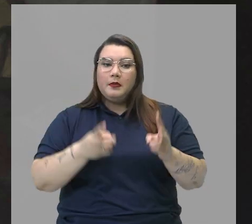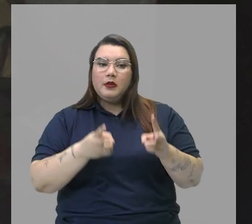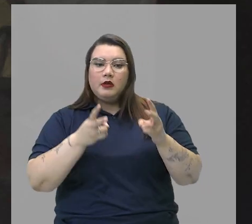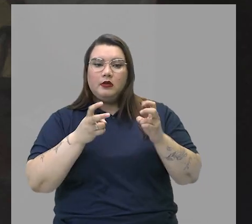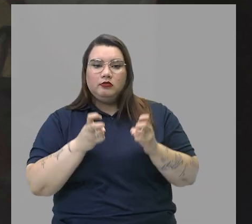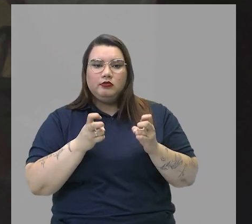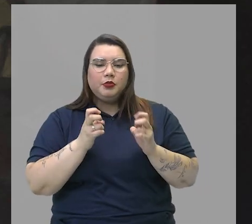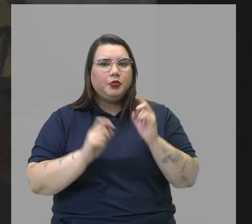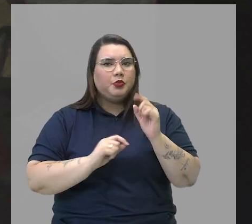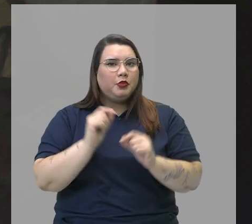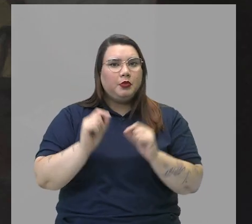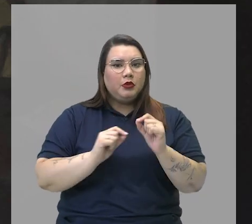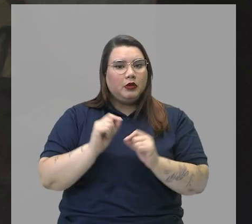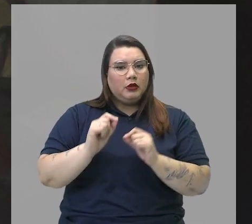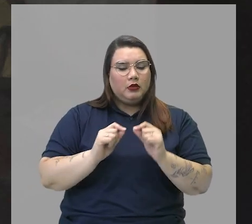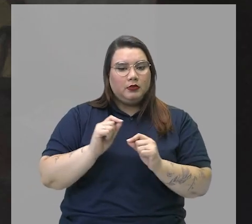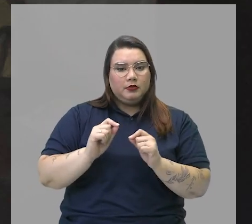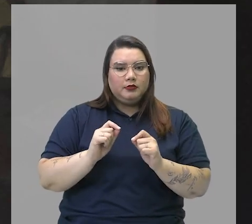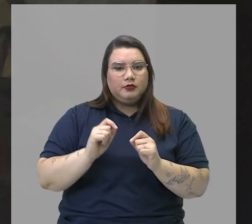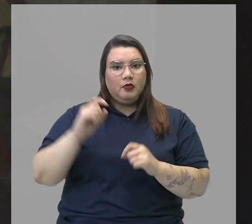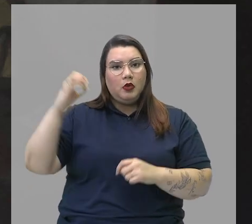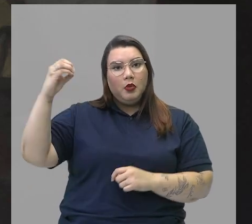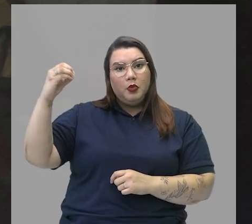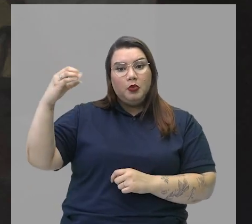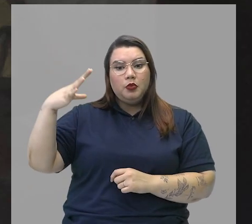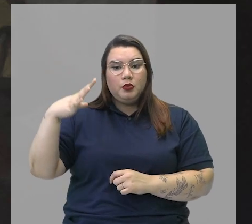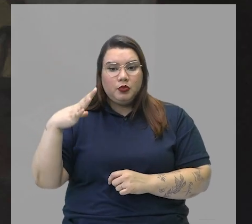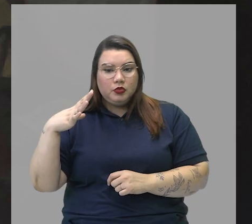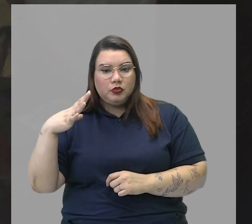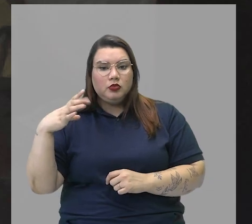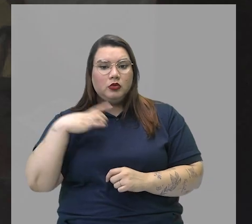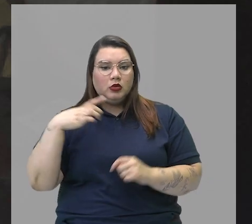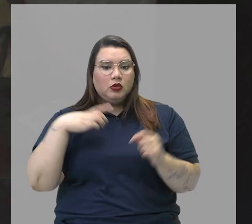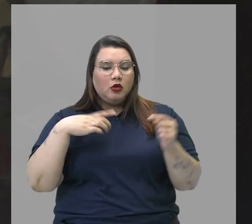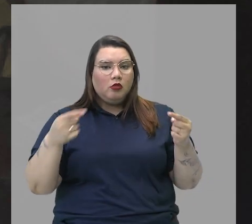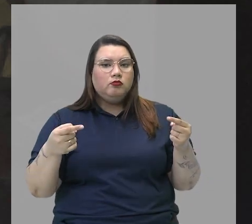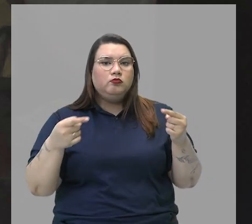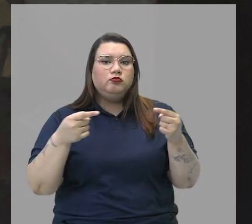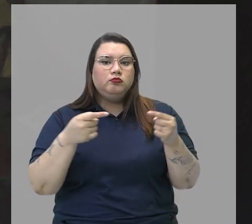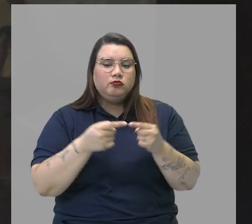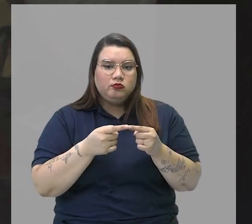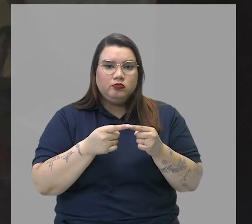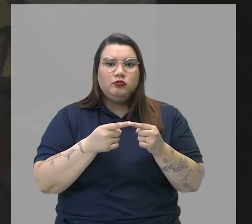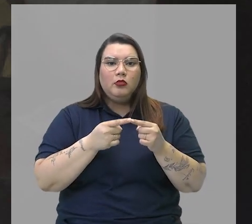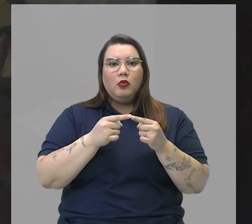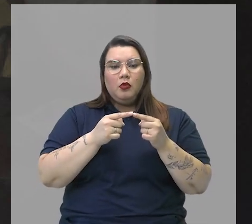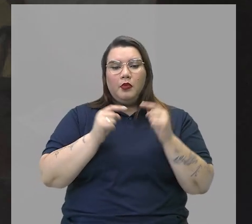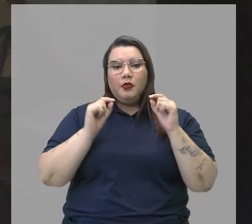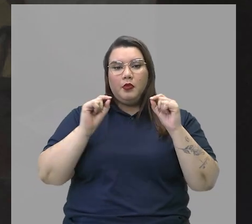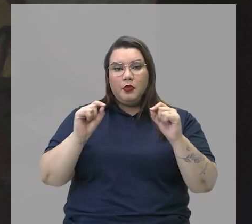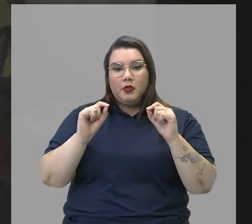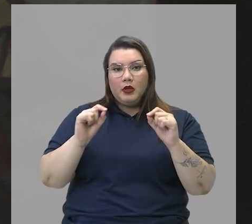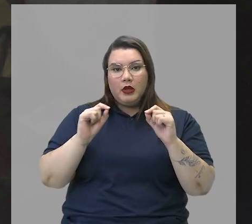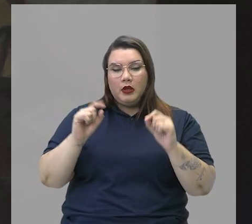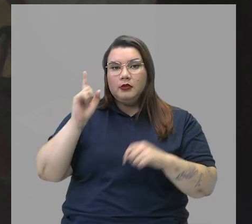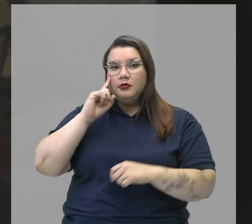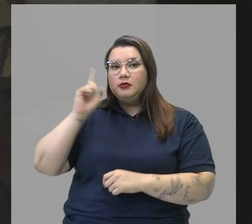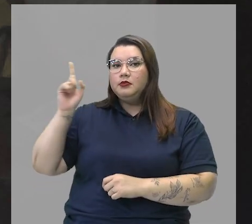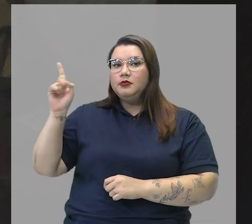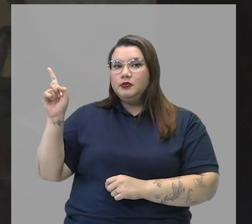e percebeu. O que você percebe aí? Ó? Essa luz como sendo uma corrente